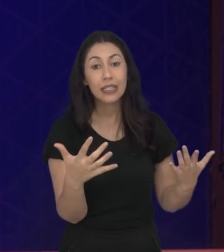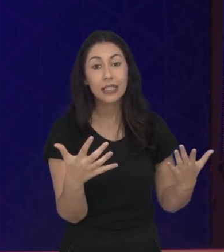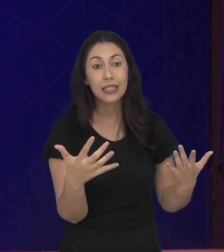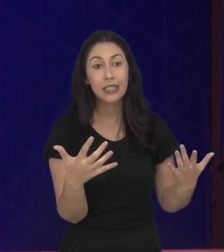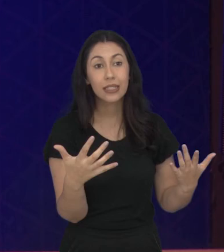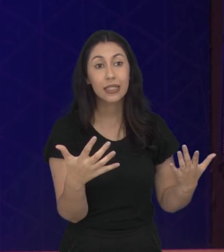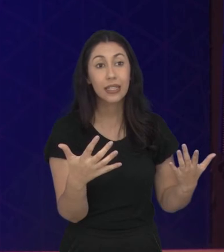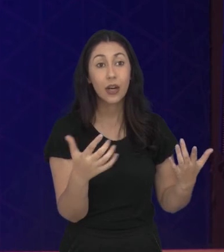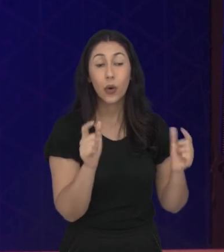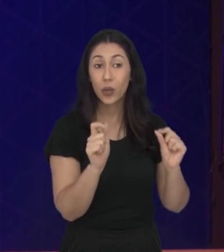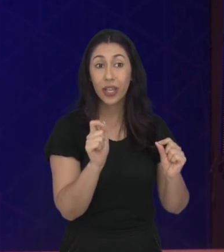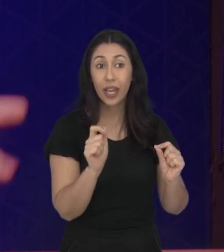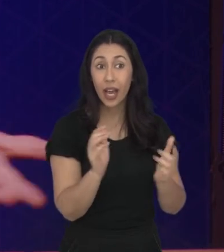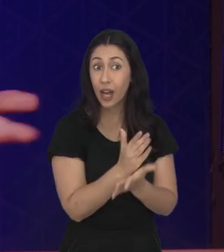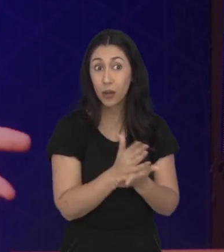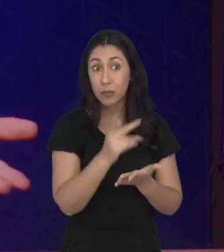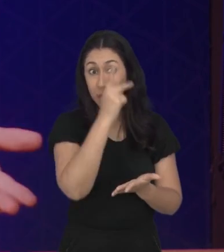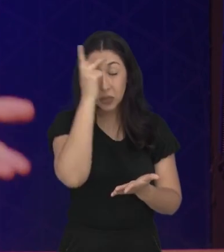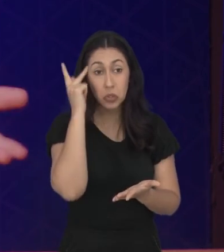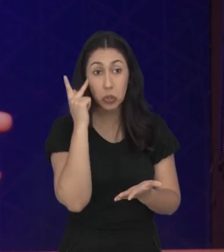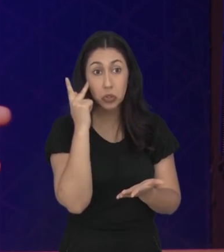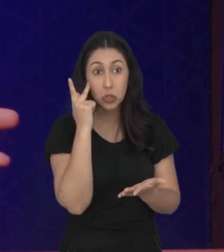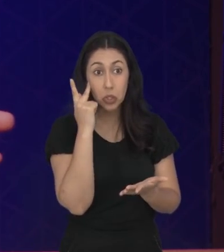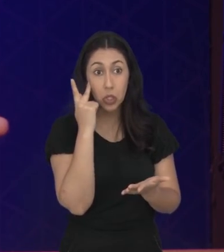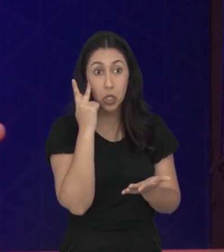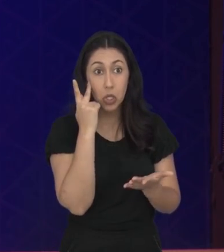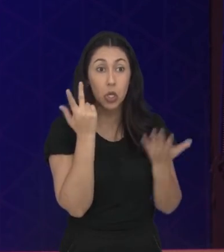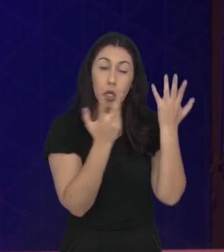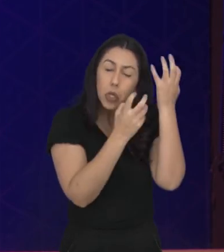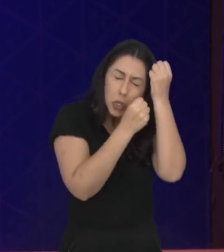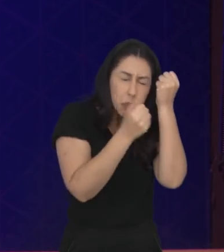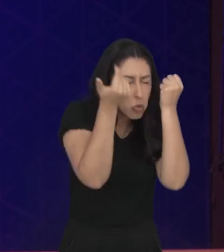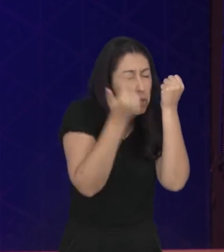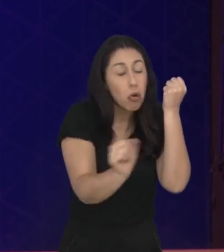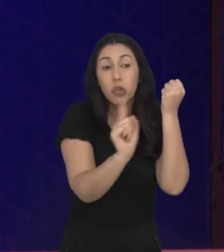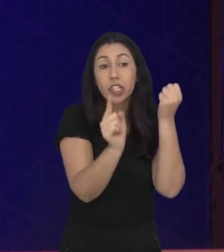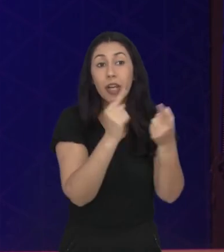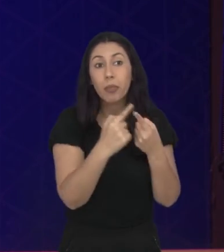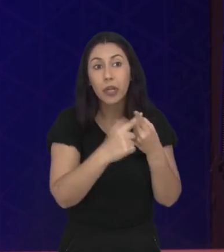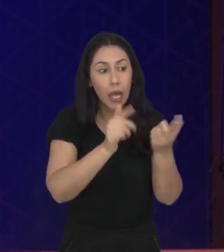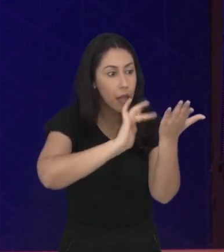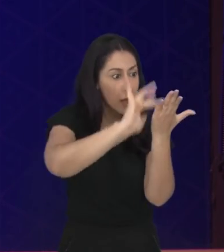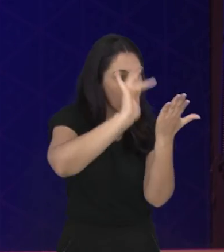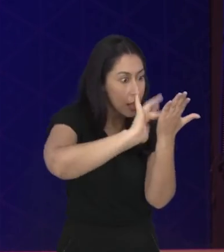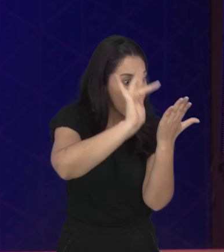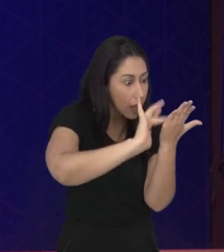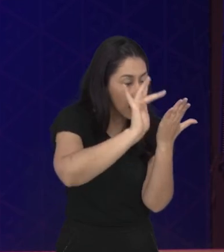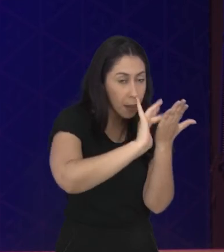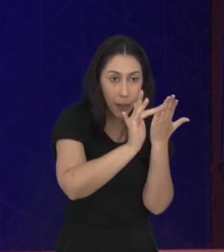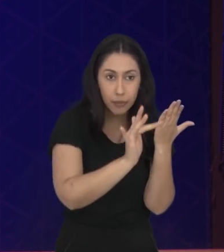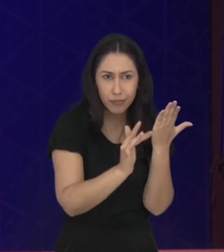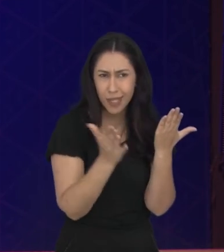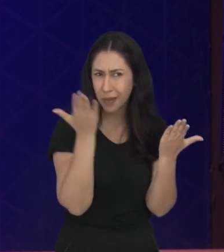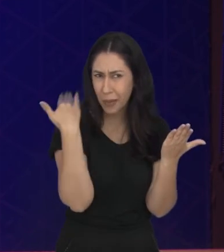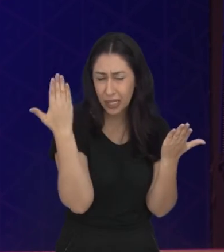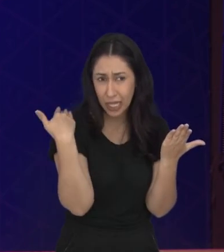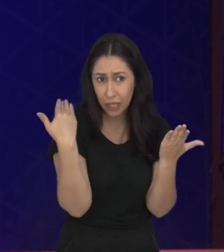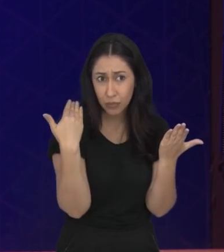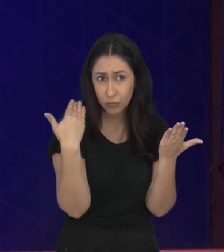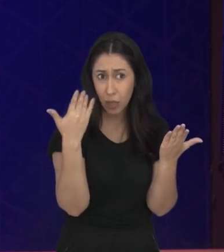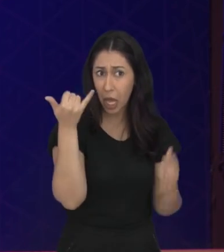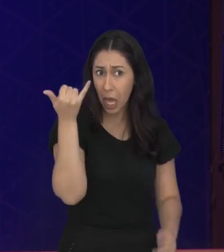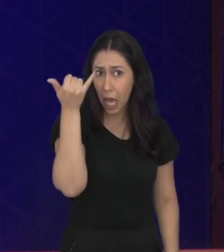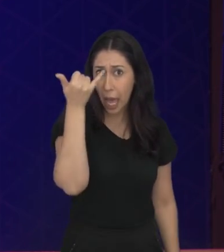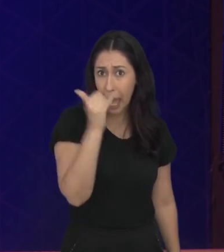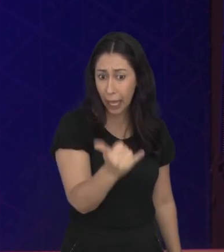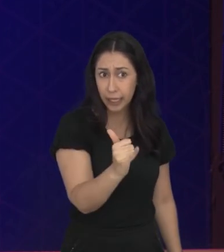questão do uso exagerado das telas, né? Então, antes não tinha energia elétrica, então não tinha luz,